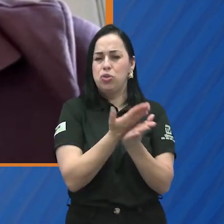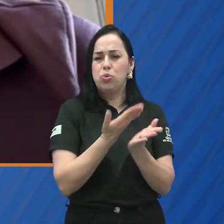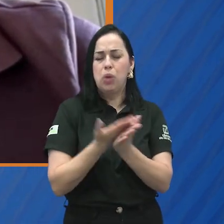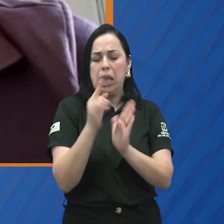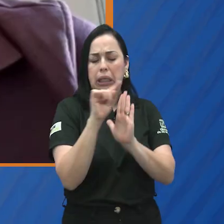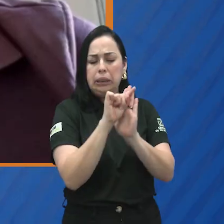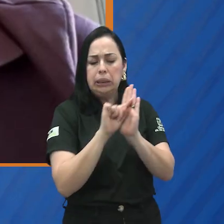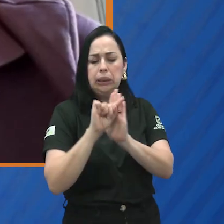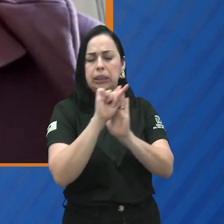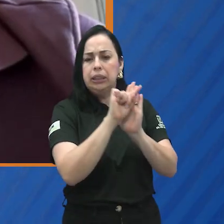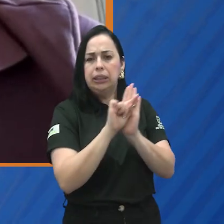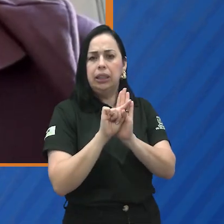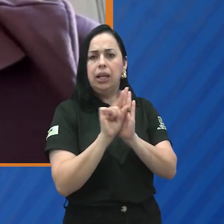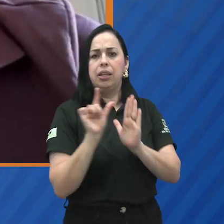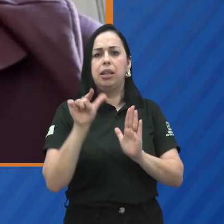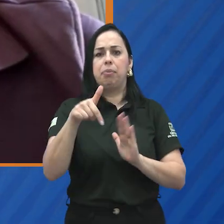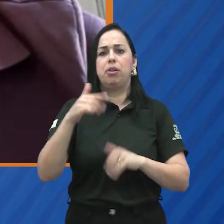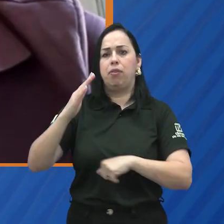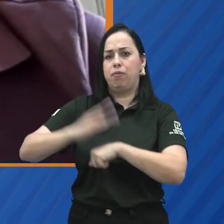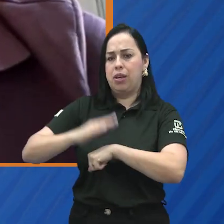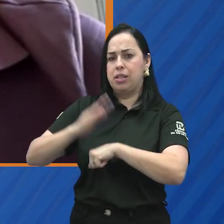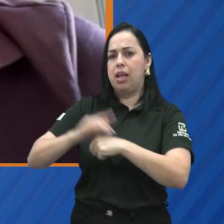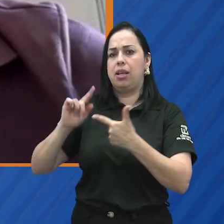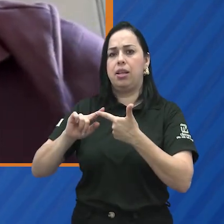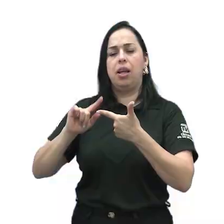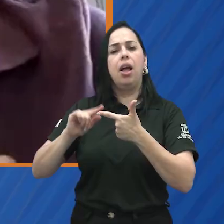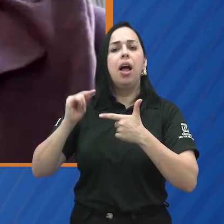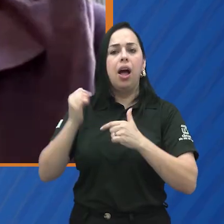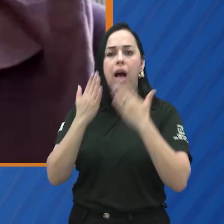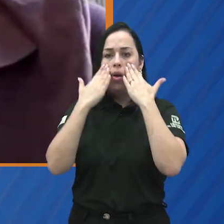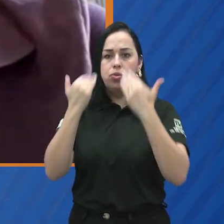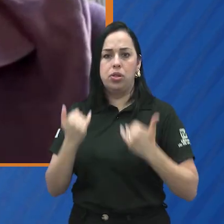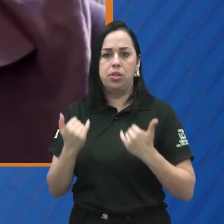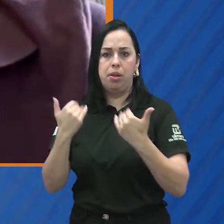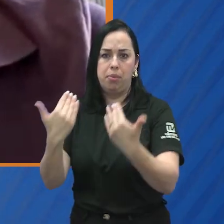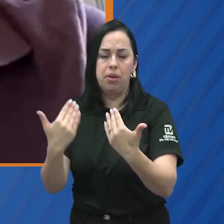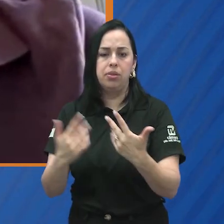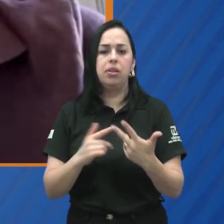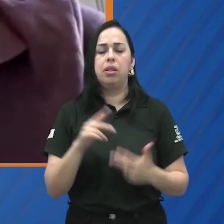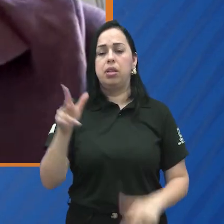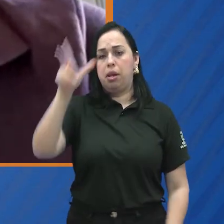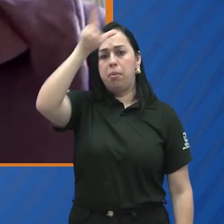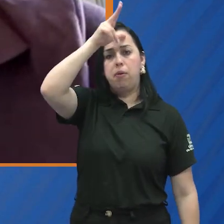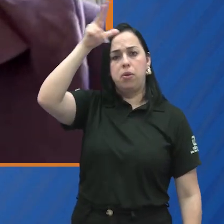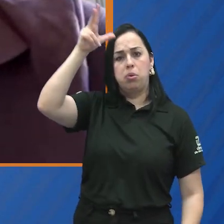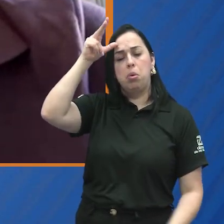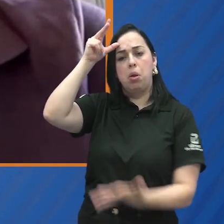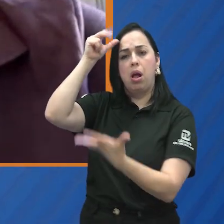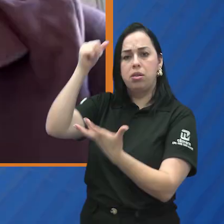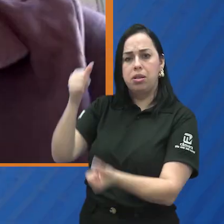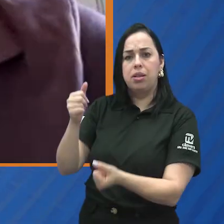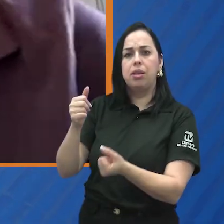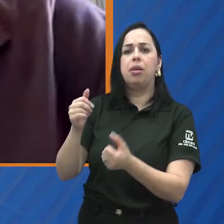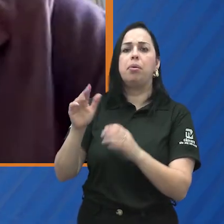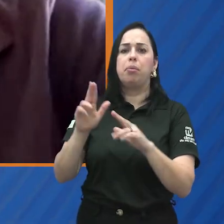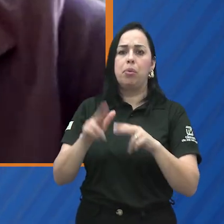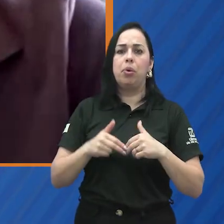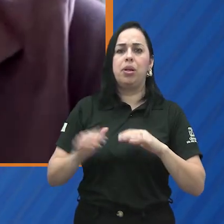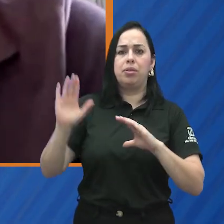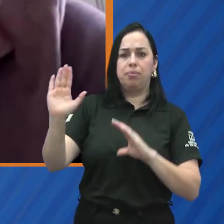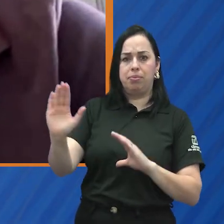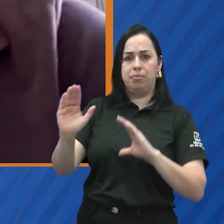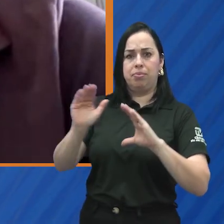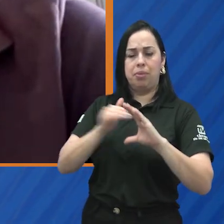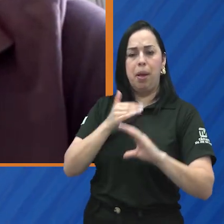com calma nesses projetos e realizar audiência pública. Enfim, a Prefeitura compreendeu, o Executivo compreendeu e encaminhou a